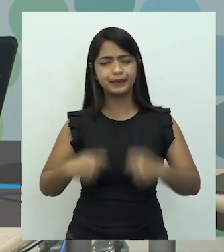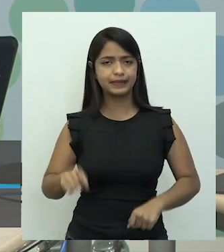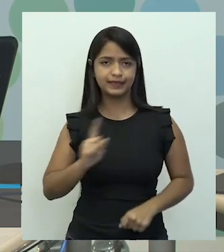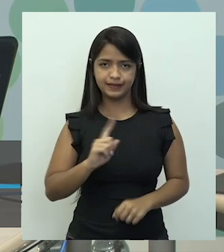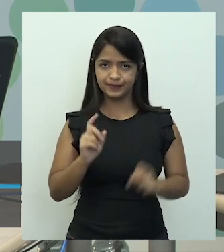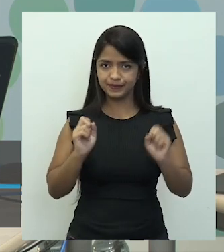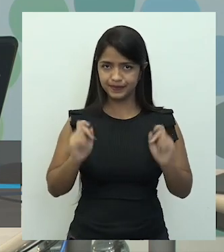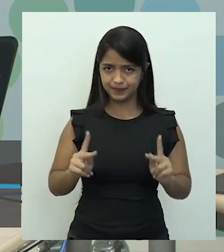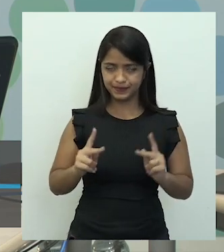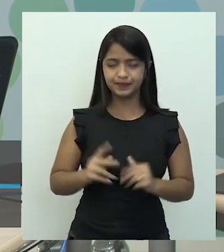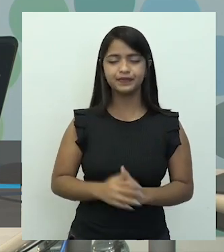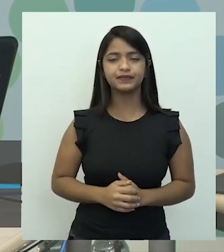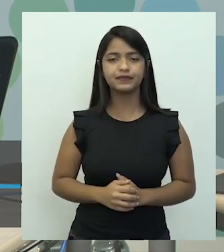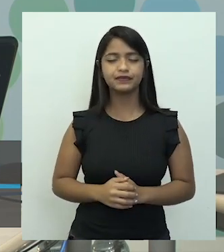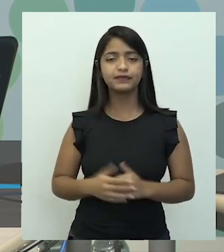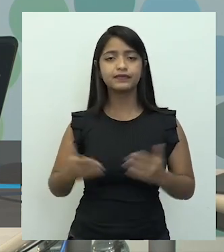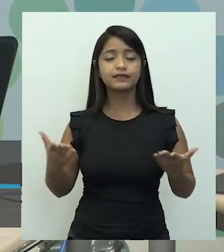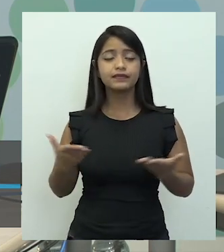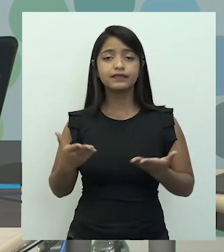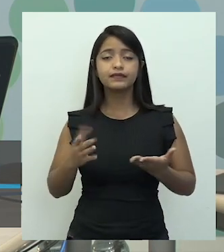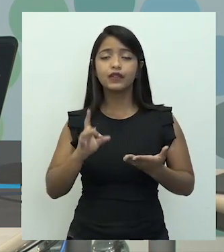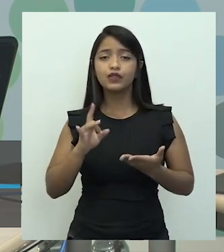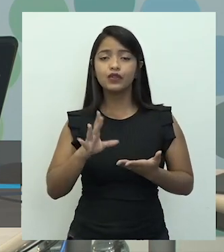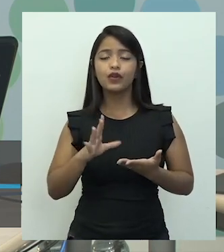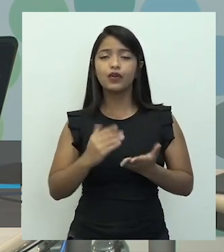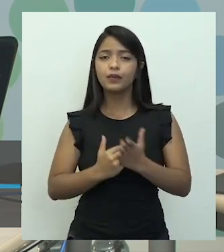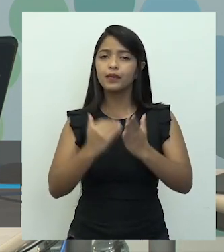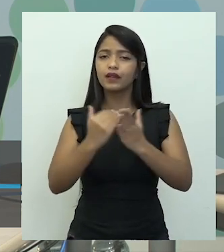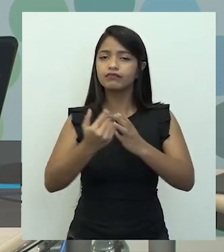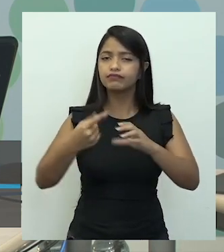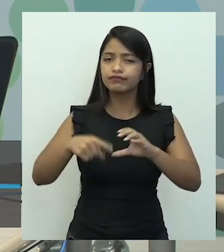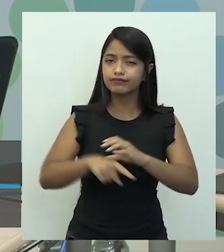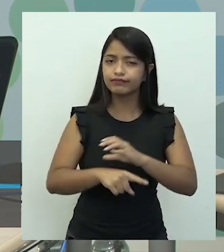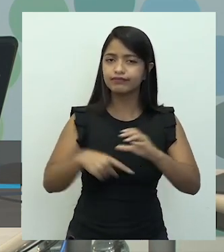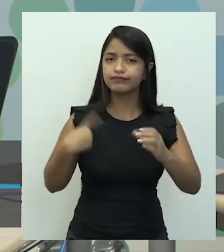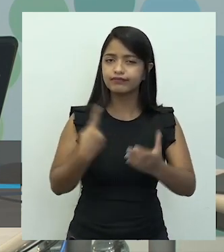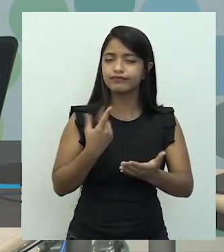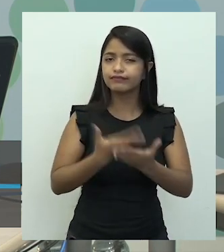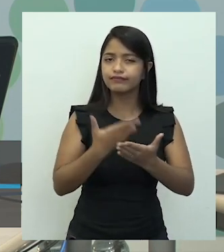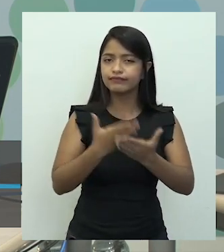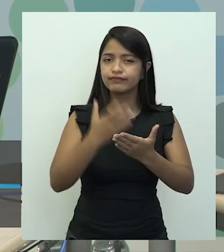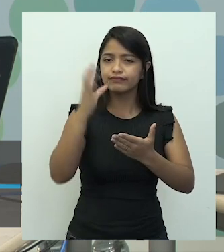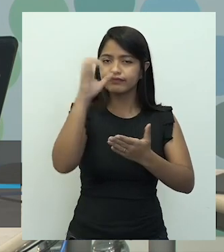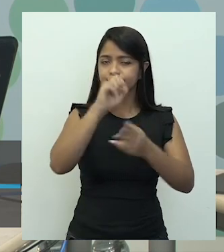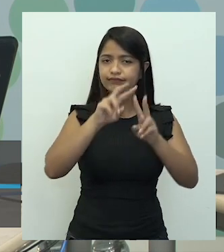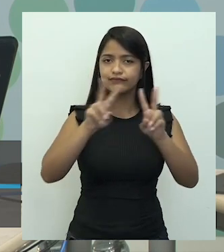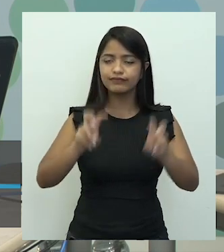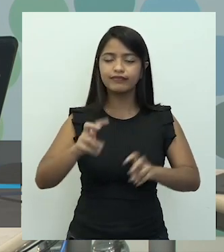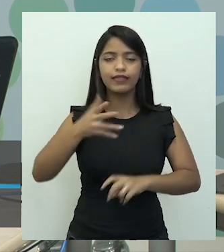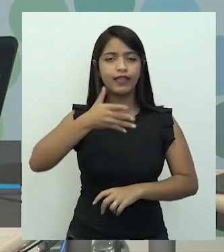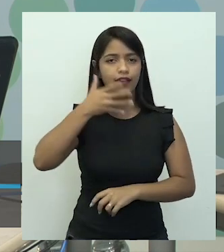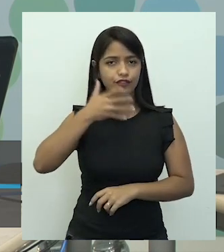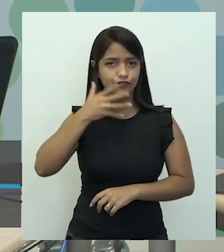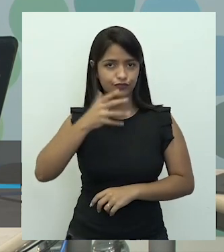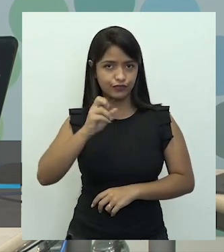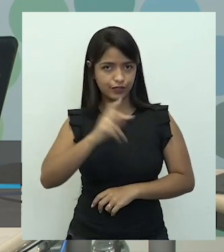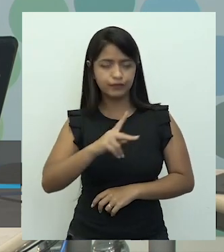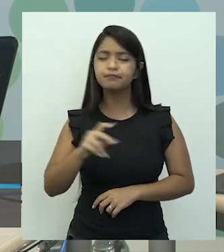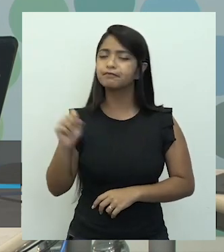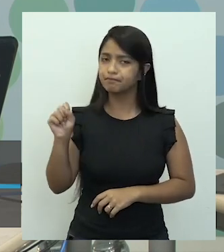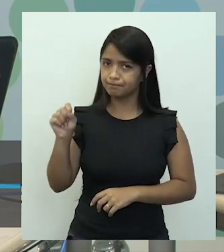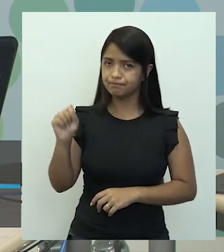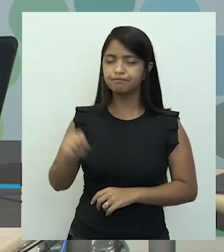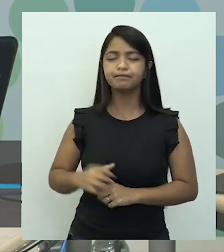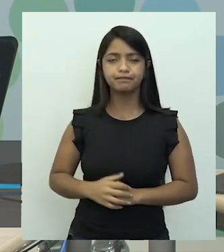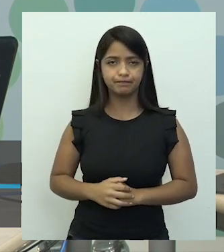certo? Então, estamos apenas aqui aprofundando os nossos estudos sobre narrativa, certo, Deia? Então, vamos lá.